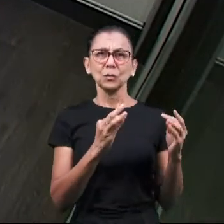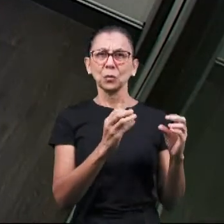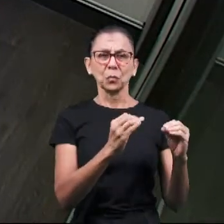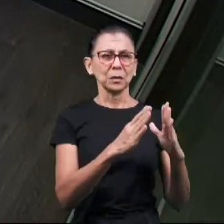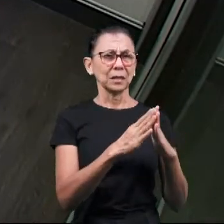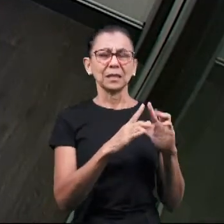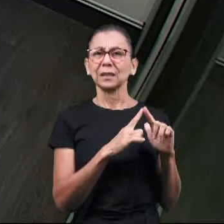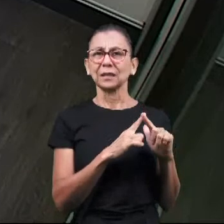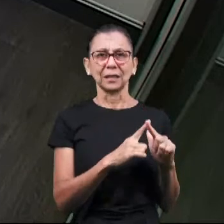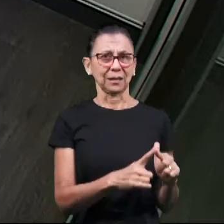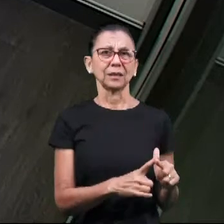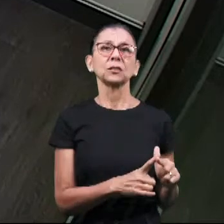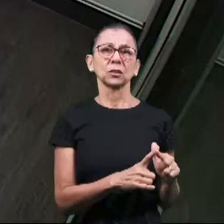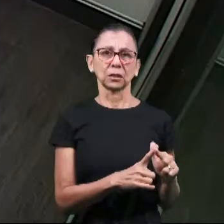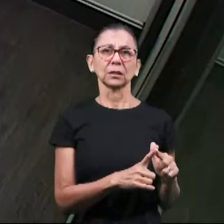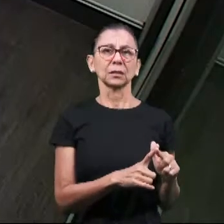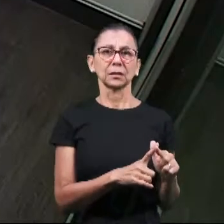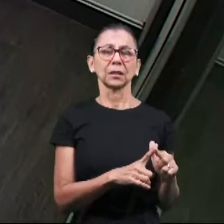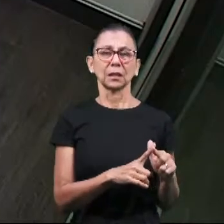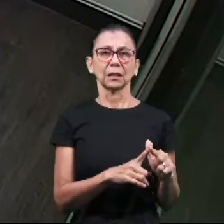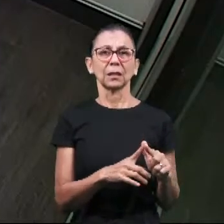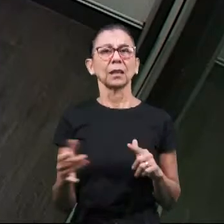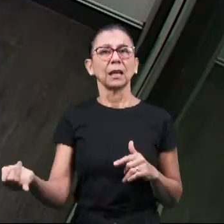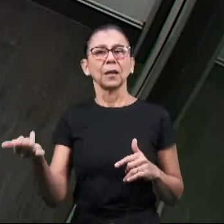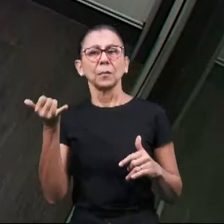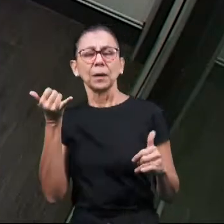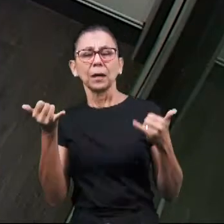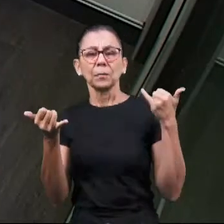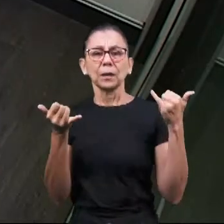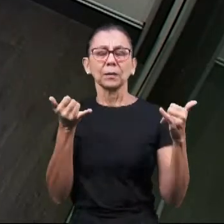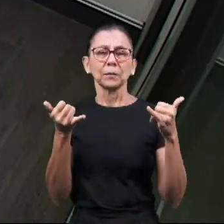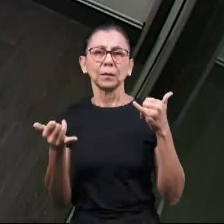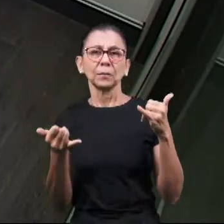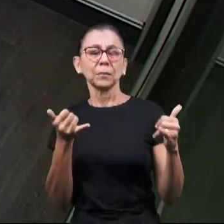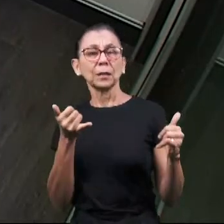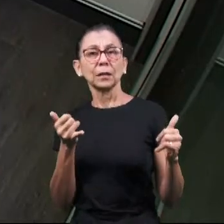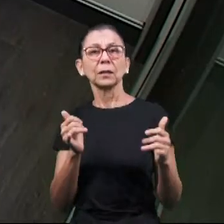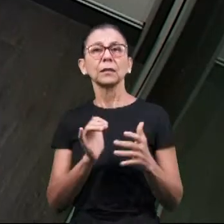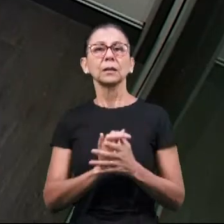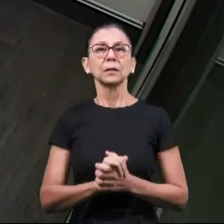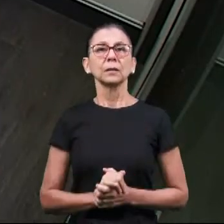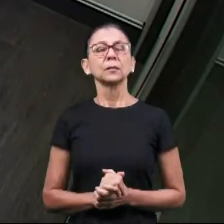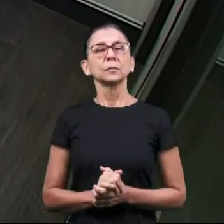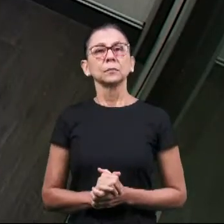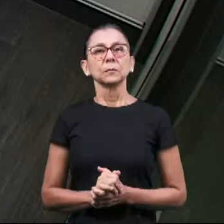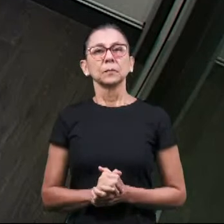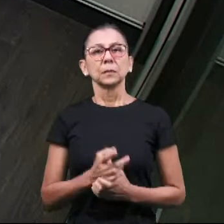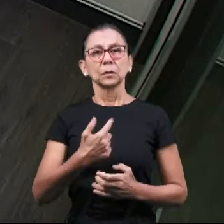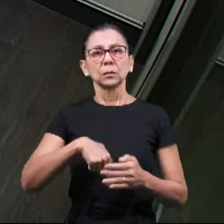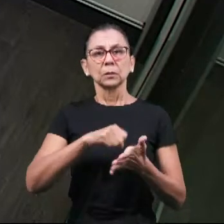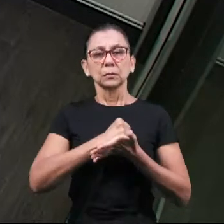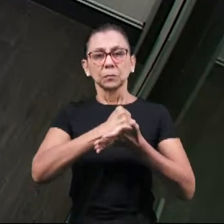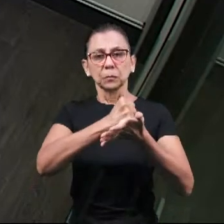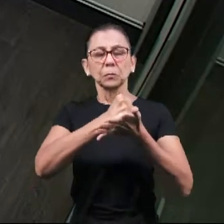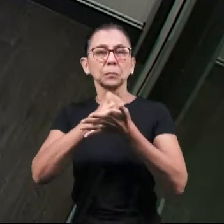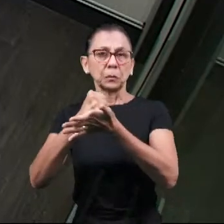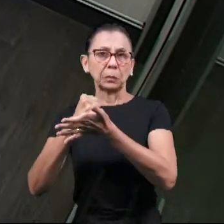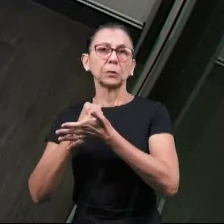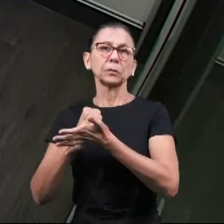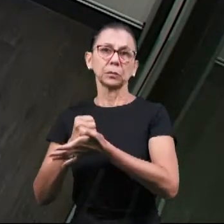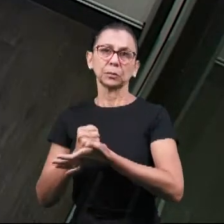nós glorificamos ao Senhor, porque a igreja, com todo esse preparo, nós estávamos preparados para dar